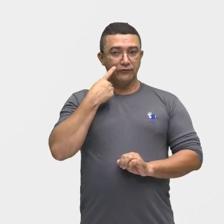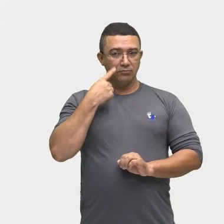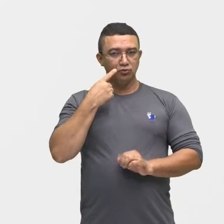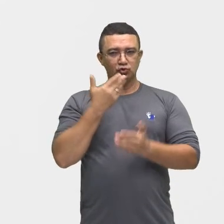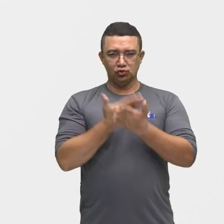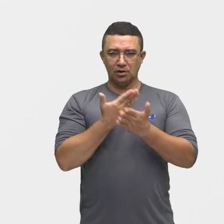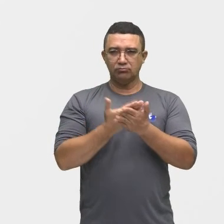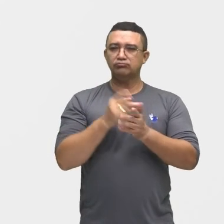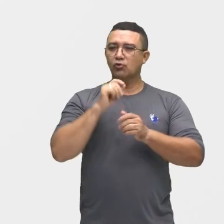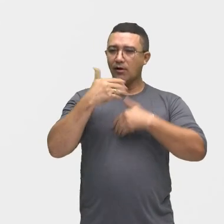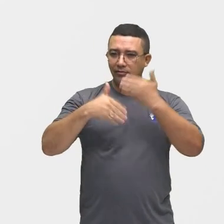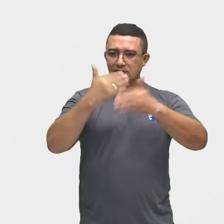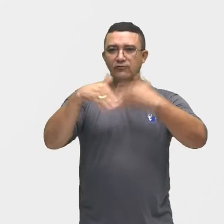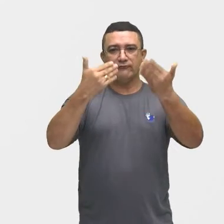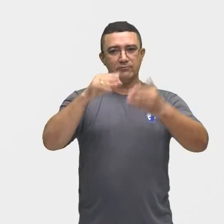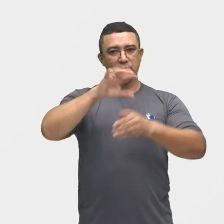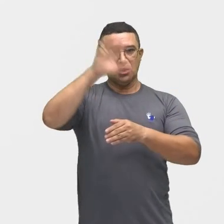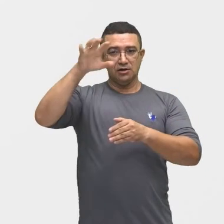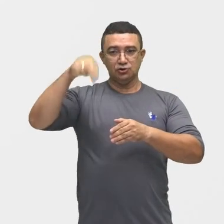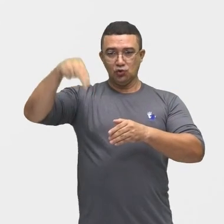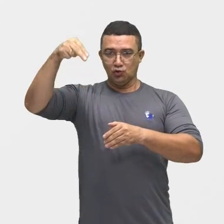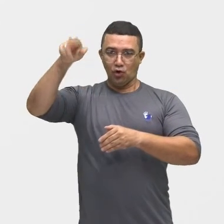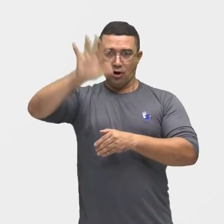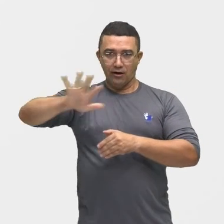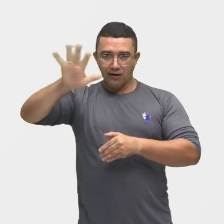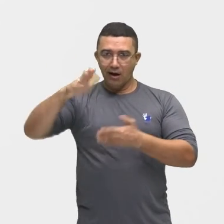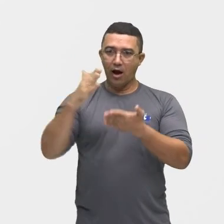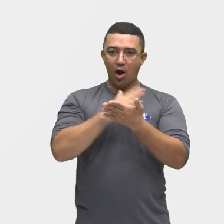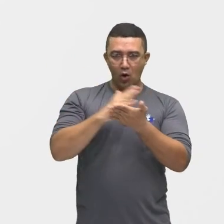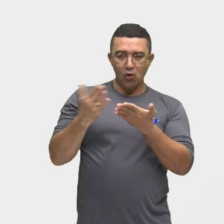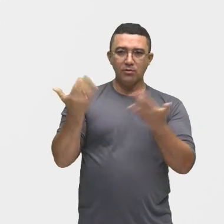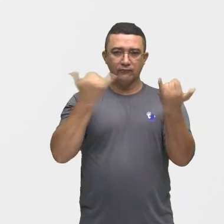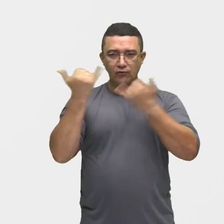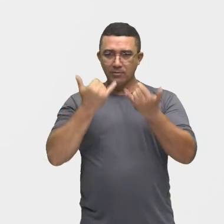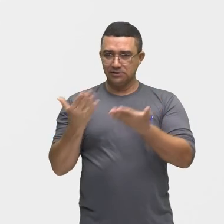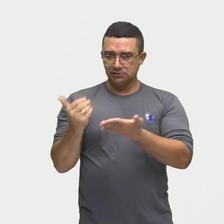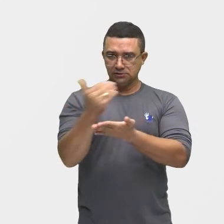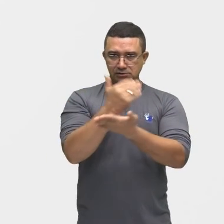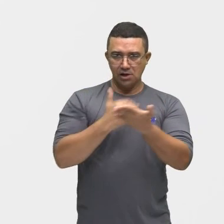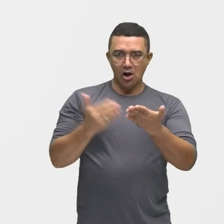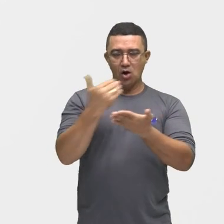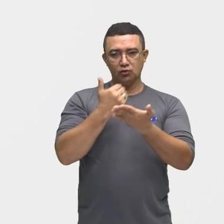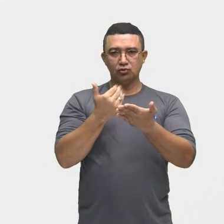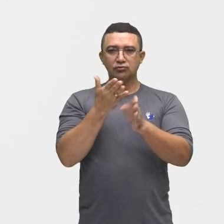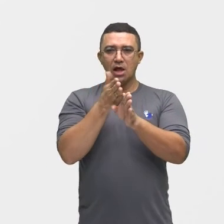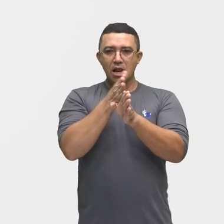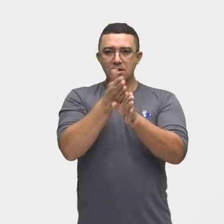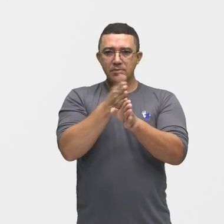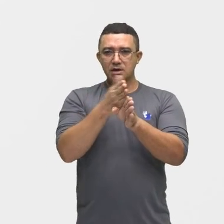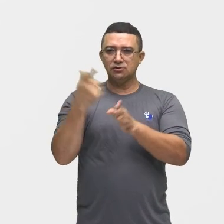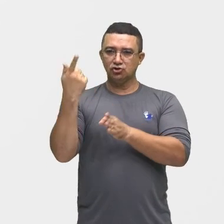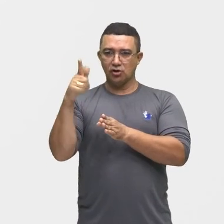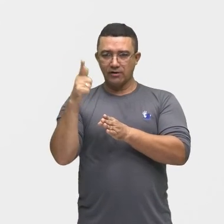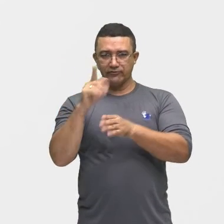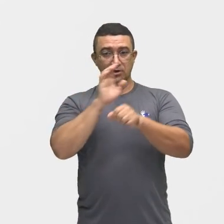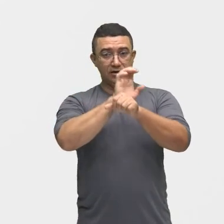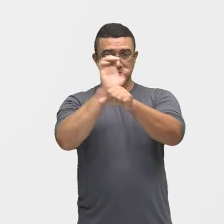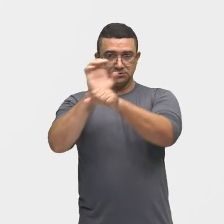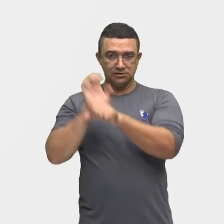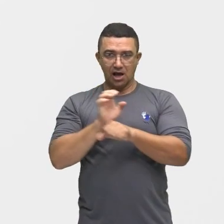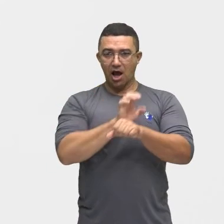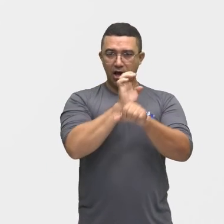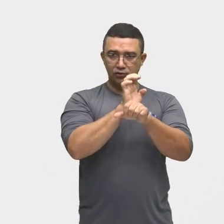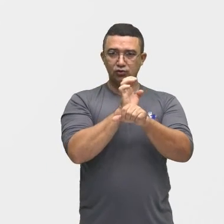o desenvolvimento dessa região, vimos aí alguns dados referente aos seus limites geográficos, estados que